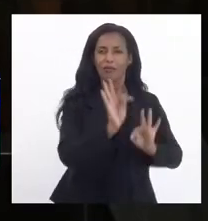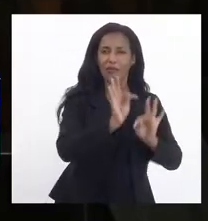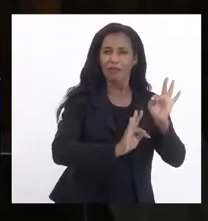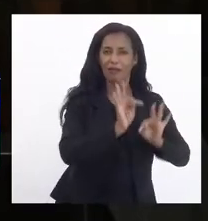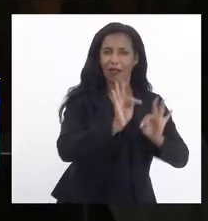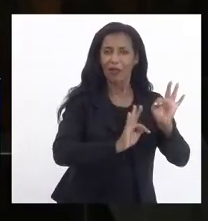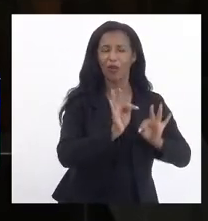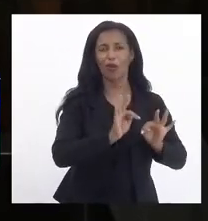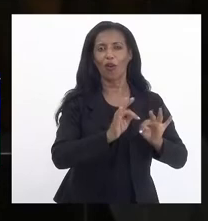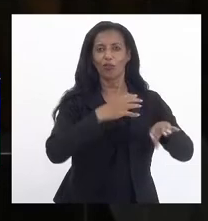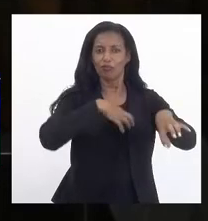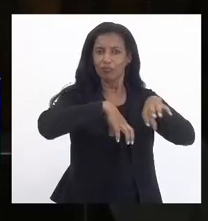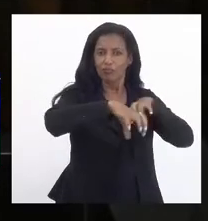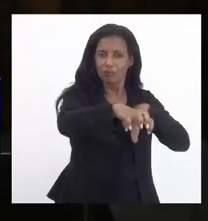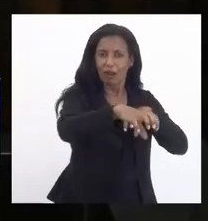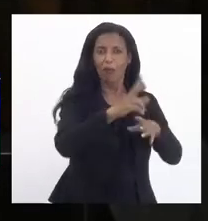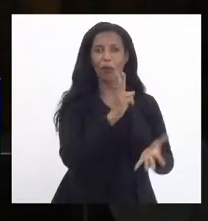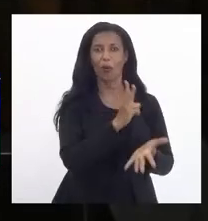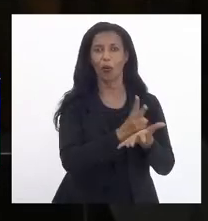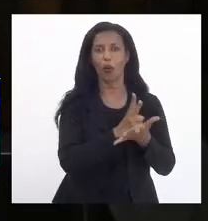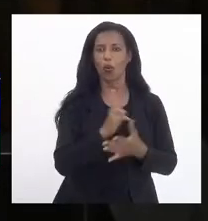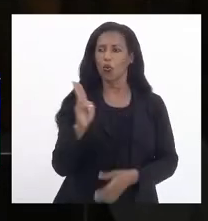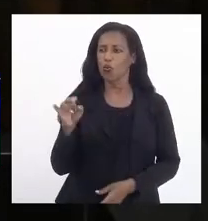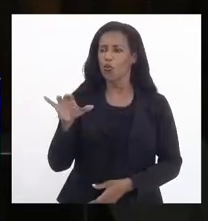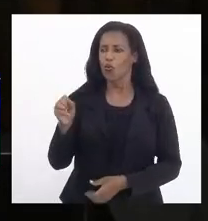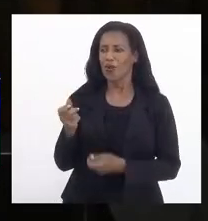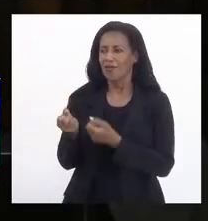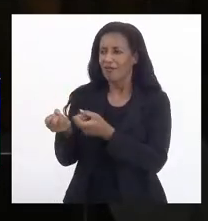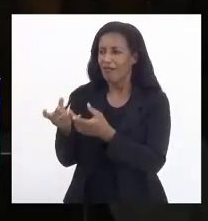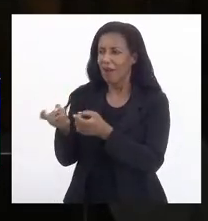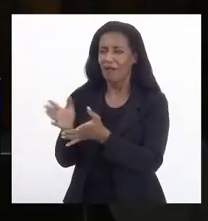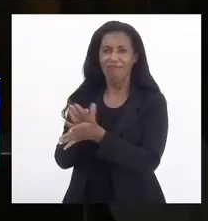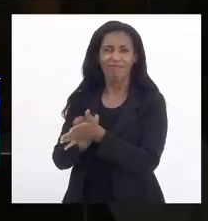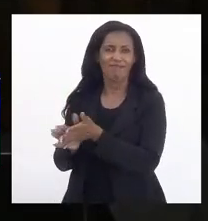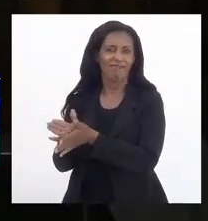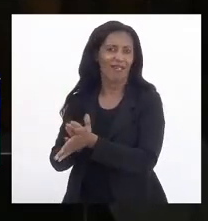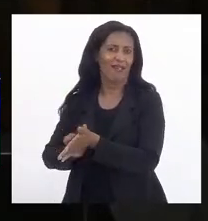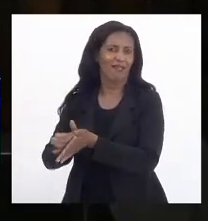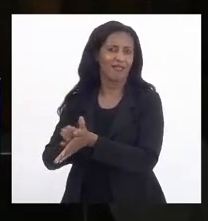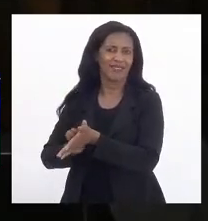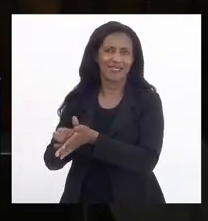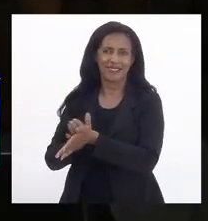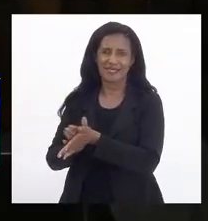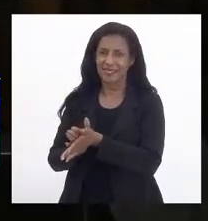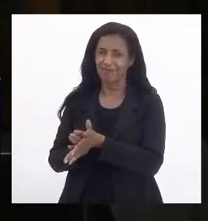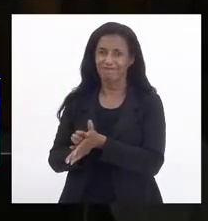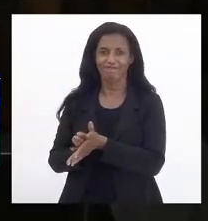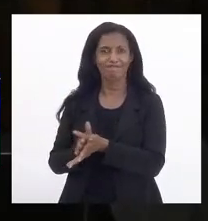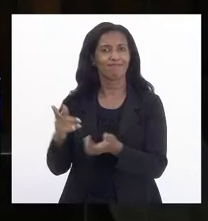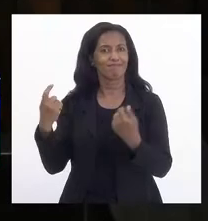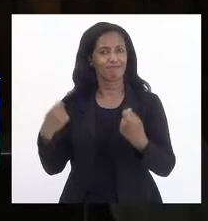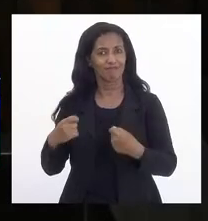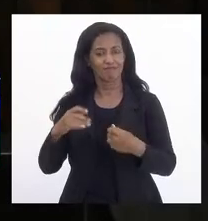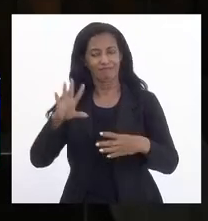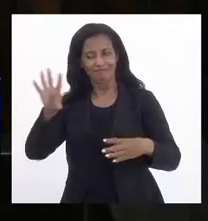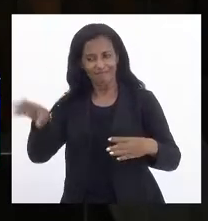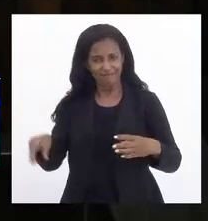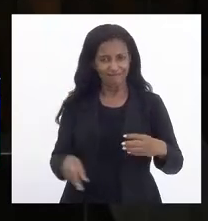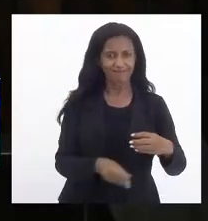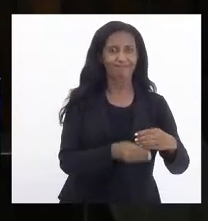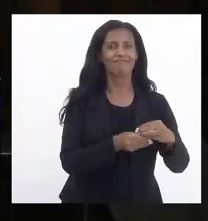atividades remotas. E a UESO não conseguiu garantir nada disso. Então, a incorporação da UESO pela